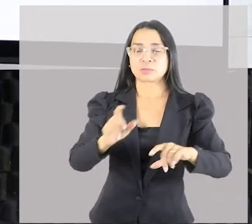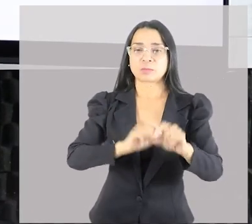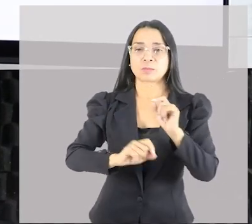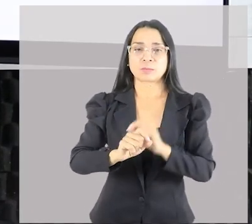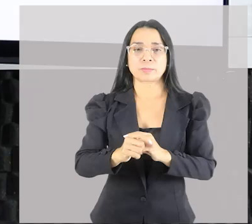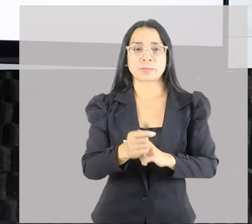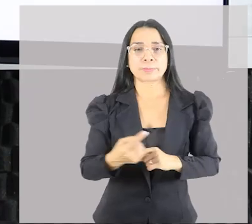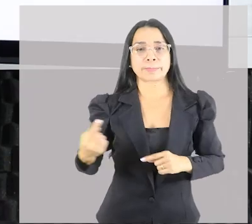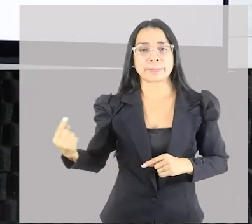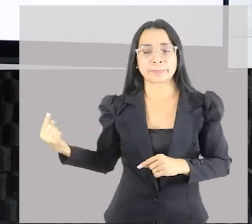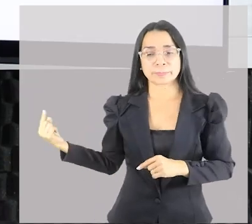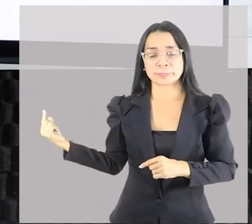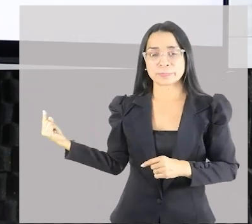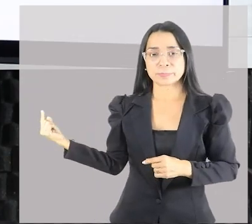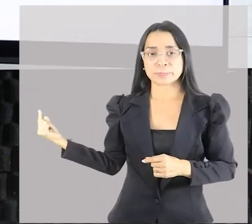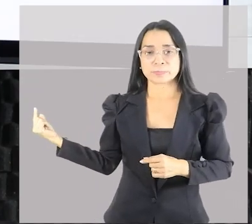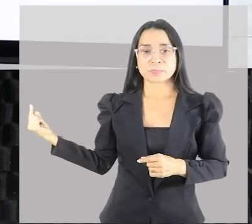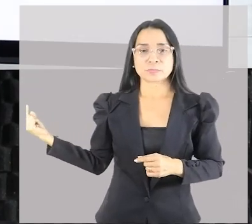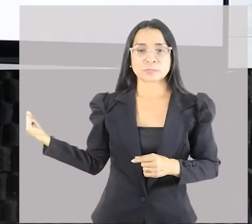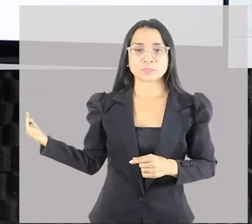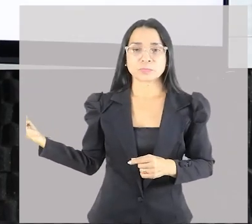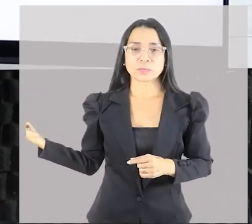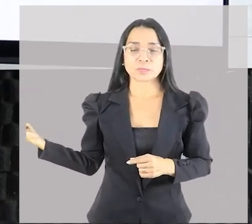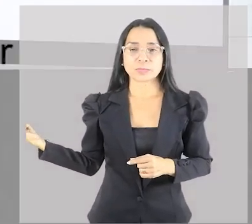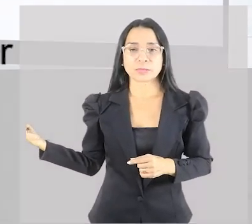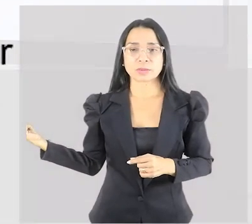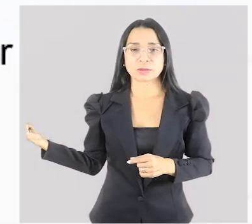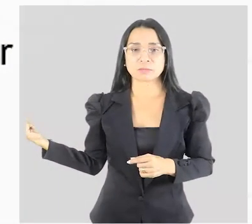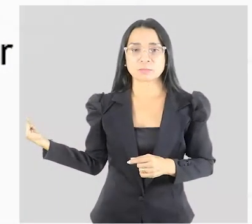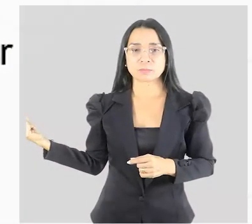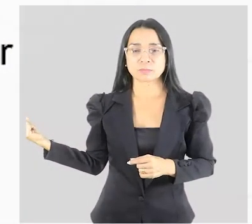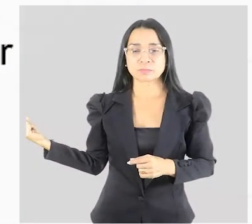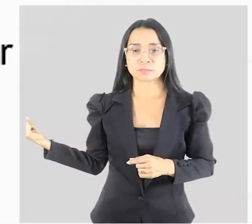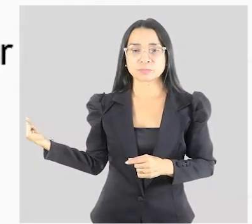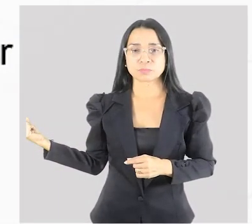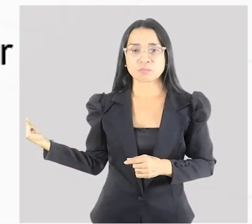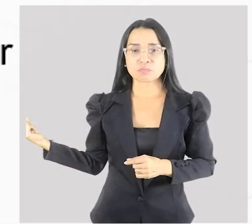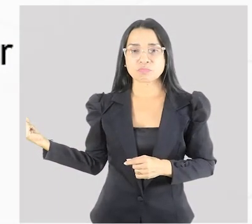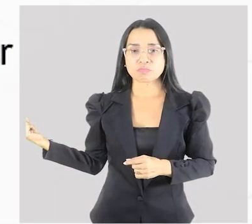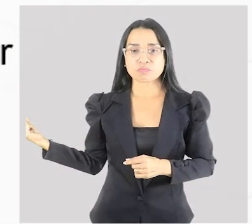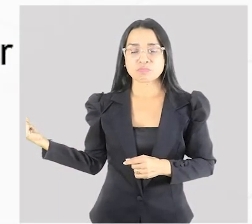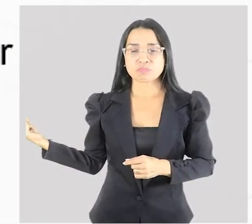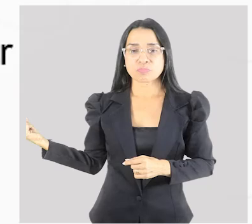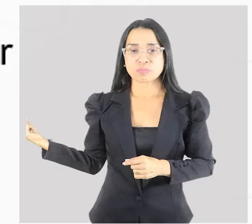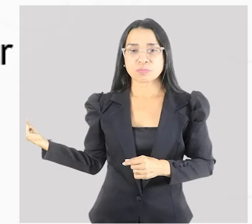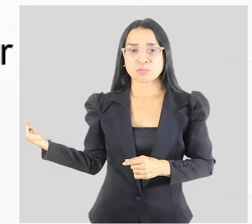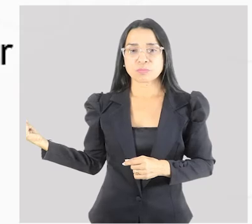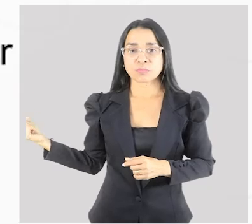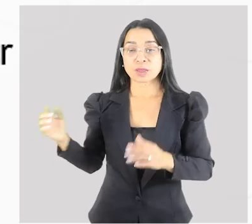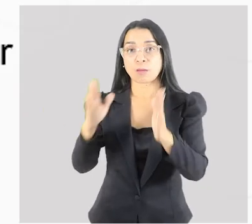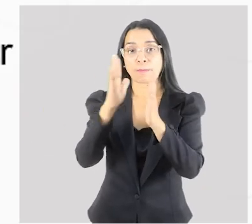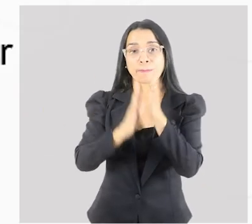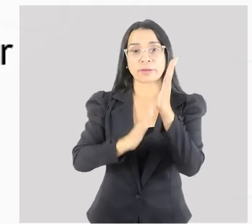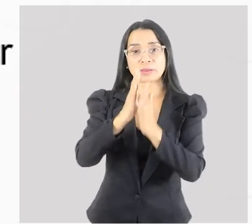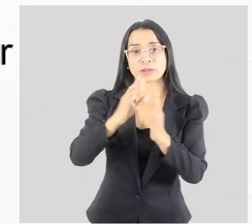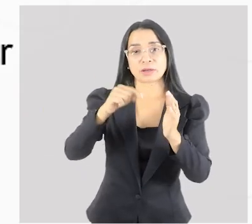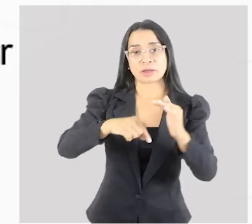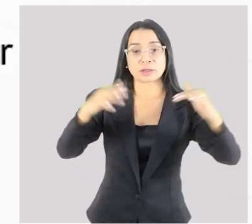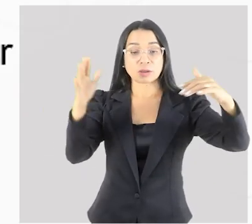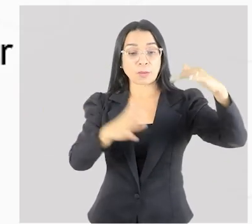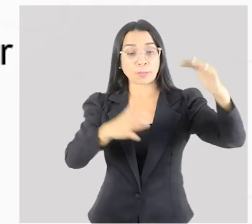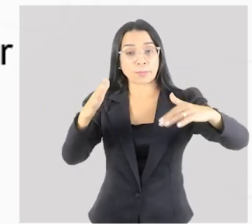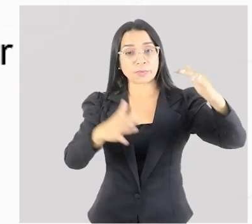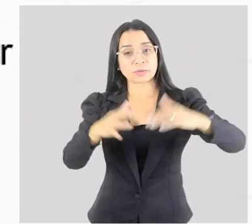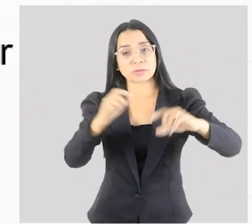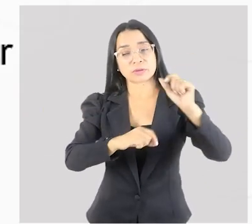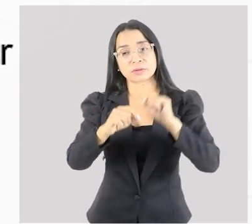característica, ok? Boi da Baixada, o sotaque da Baixada. Matracas e pandeiros, as matracas daqui da ilha, os pandeiros grandes e